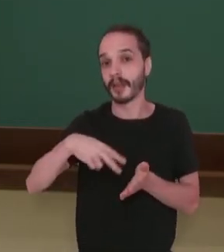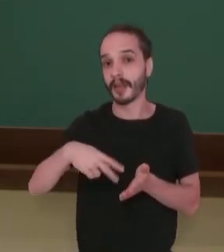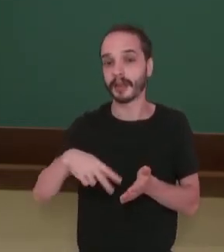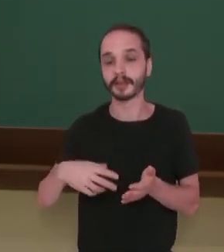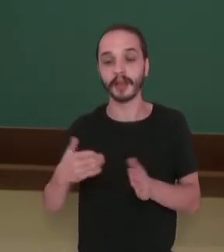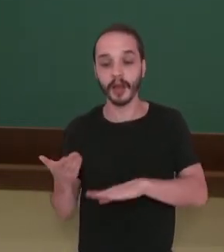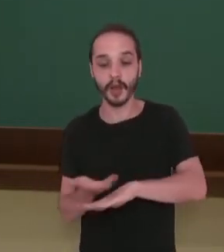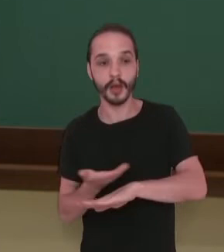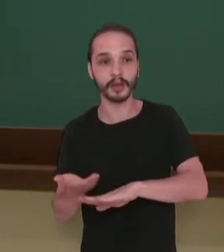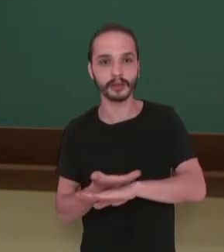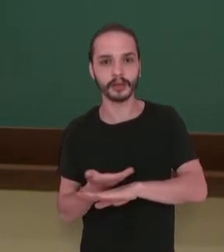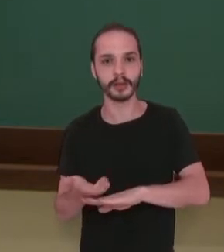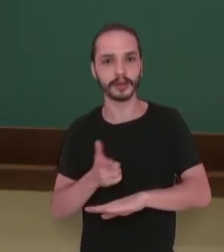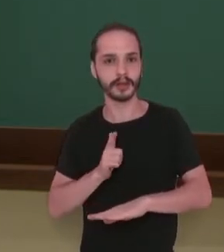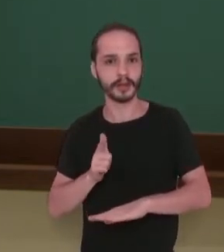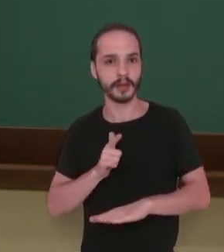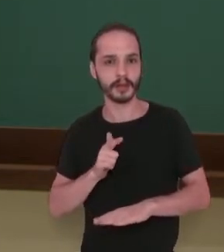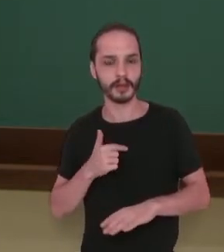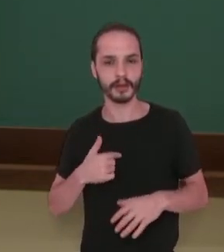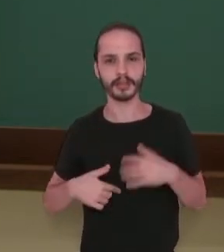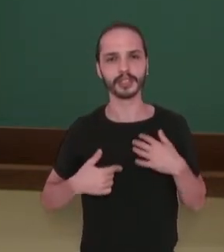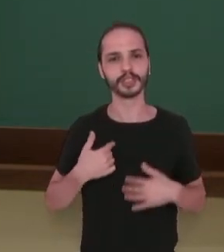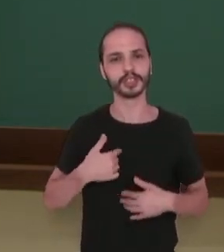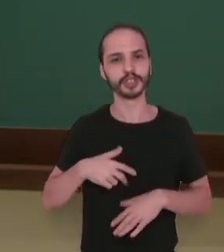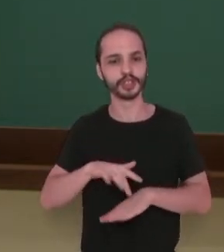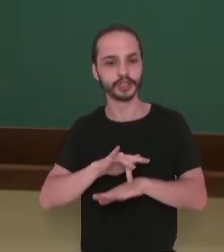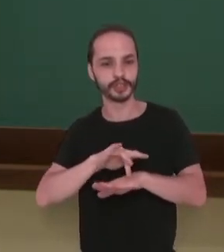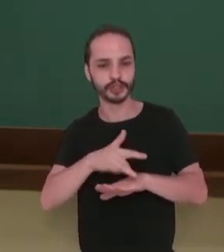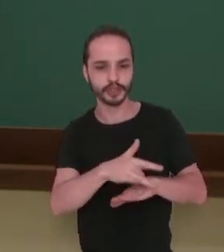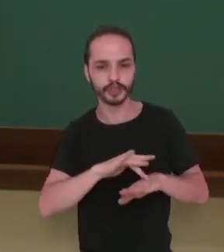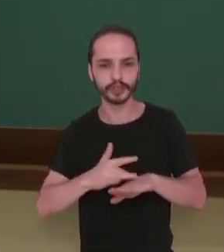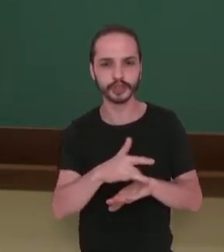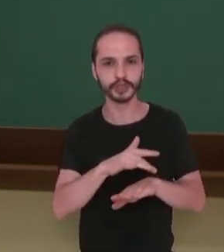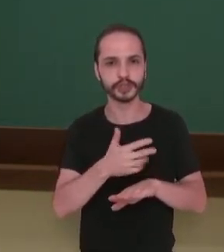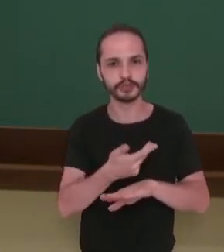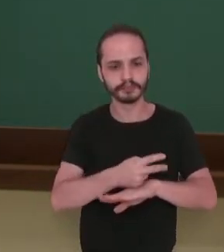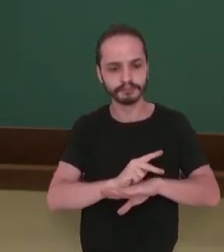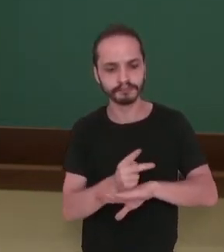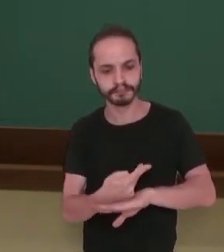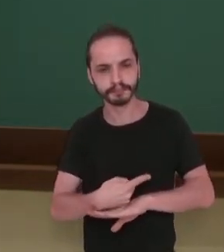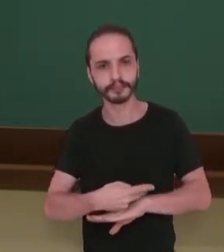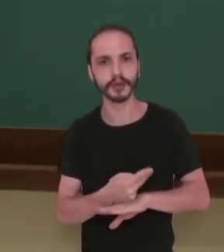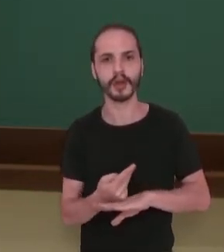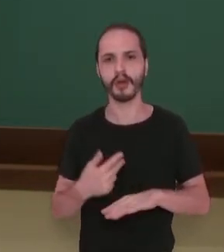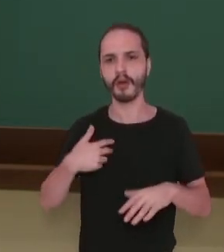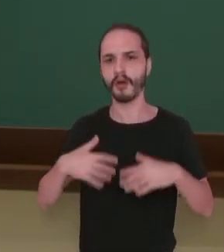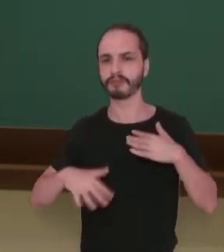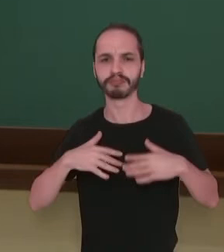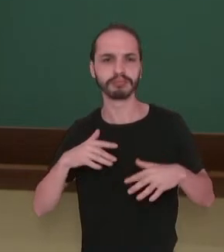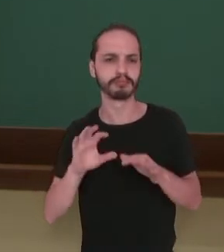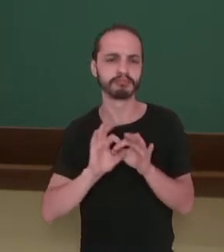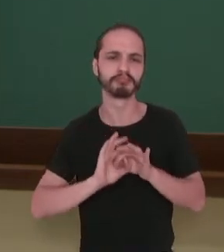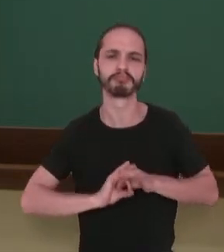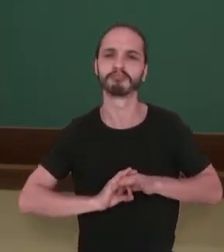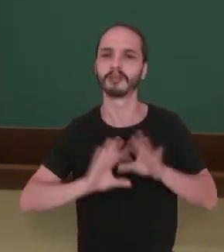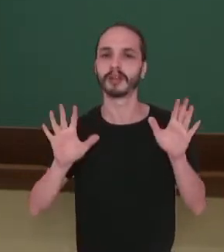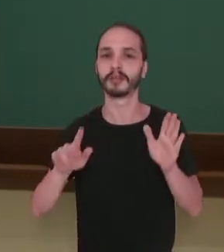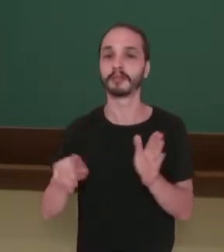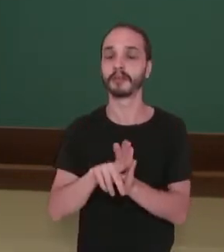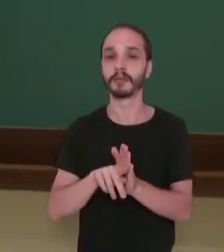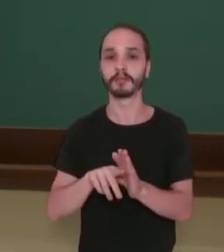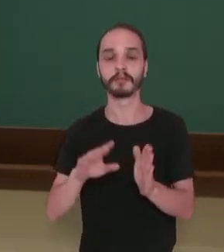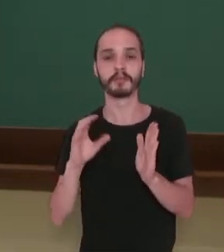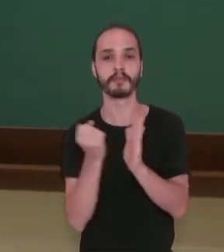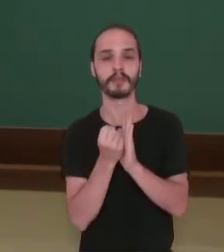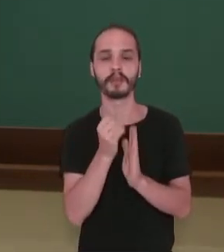então, veio a coreografia, tipo street dance, né? Batidão, né? Algo bem demarcado.